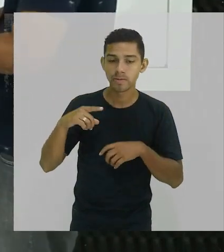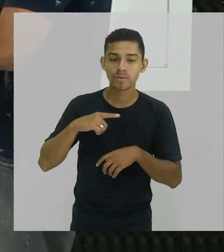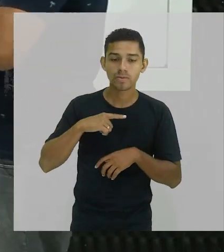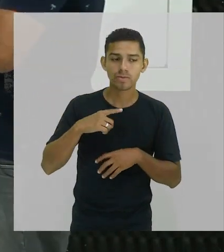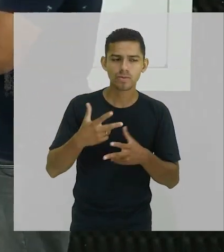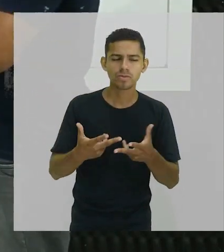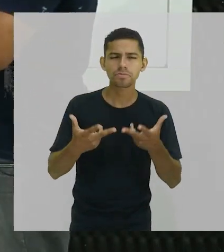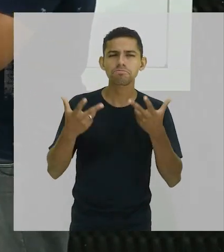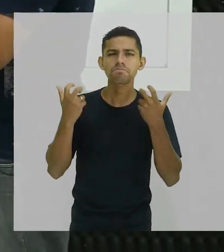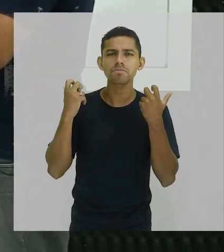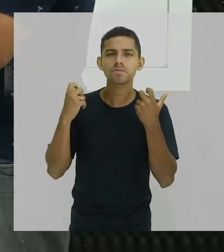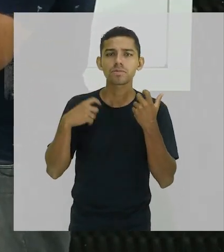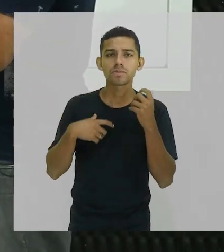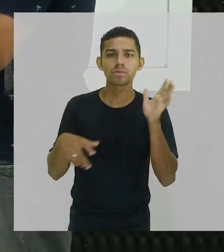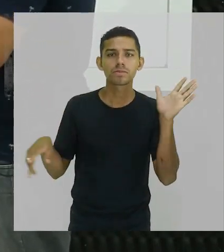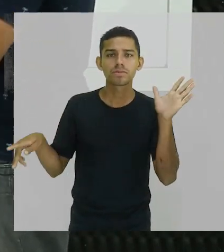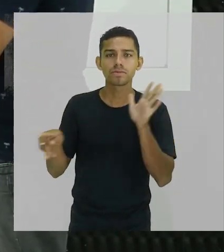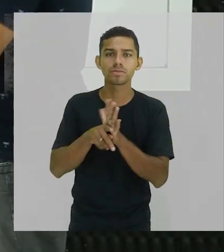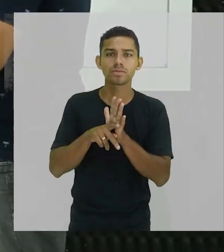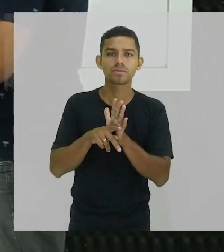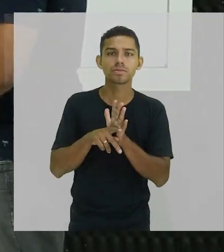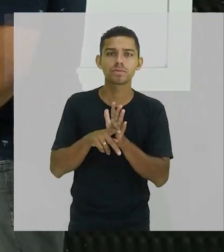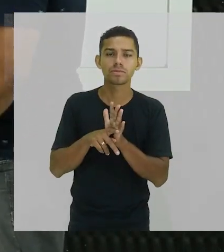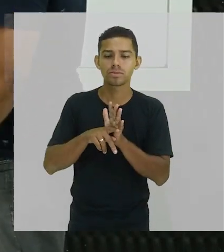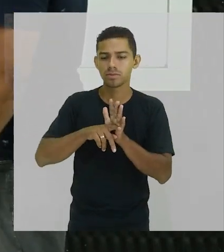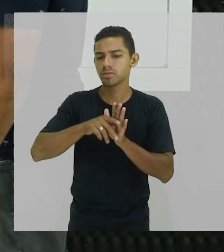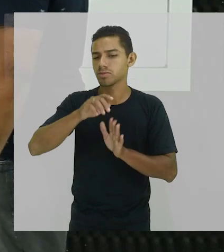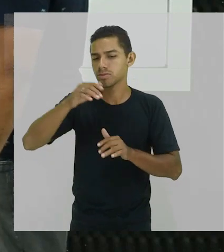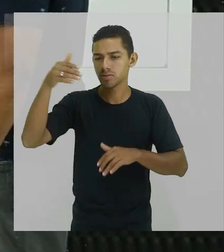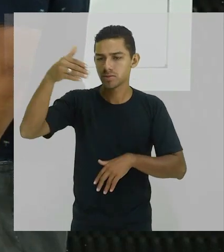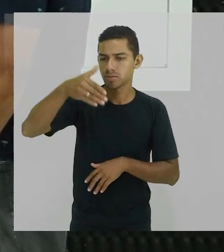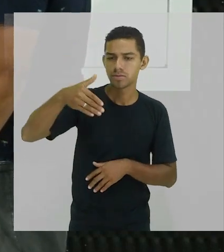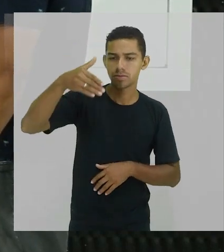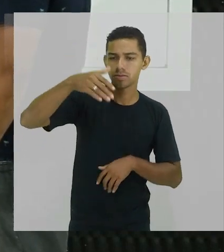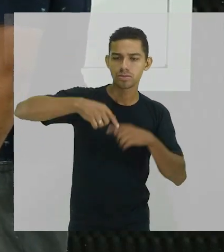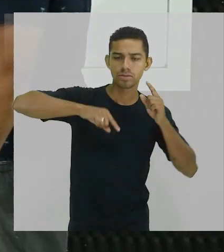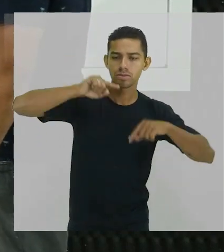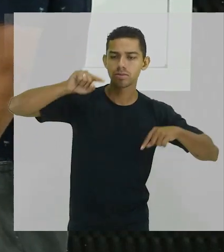eles graças à frequência.